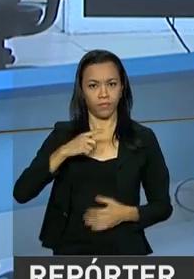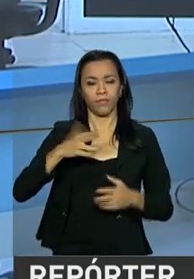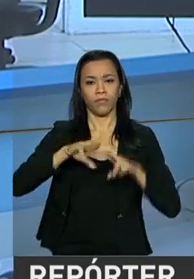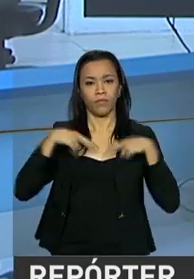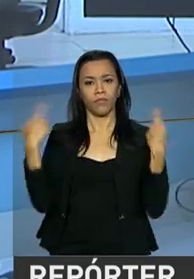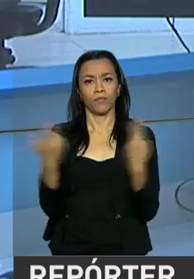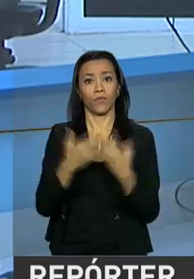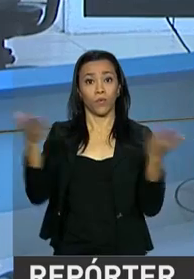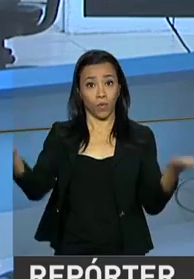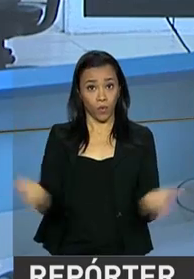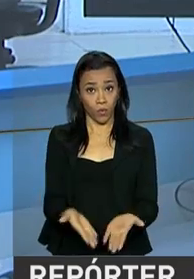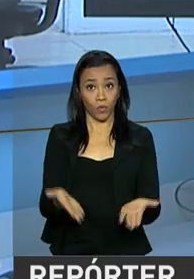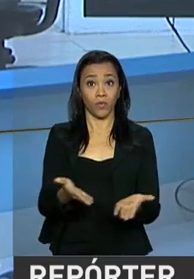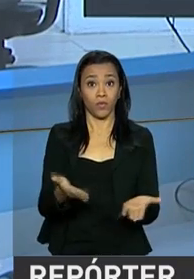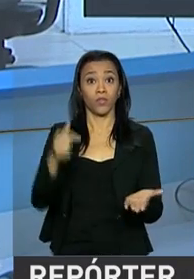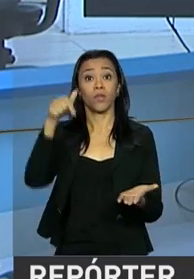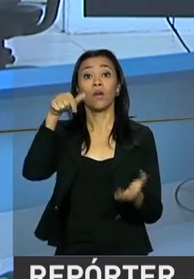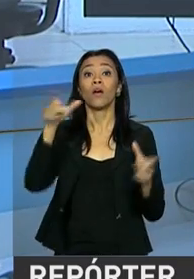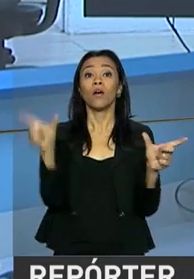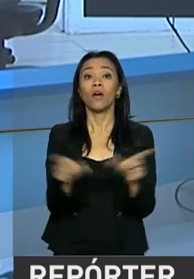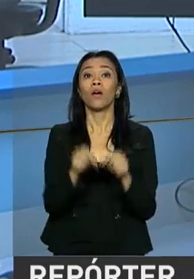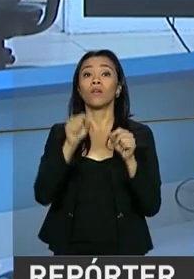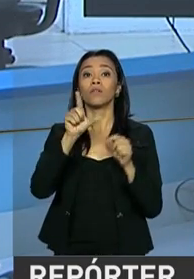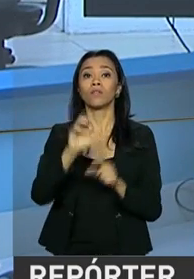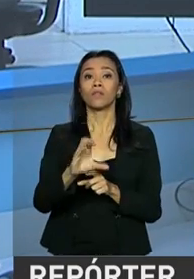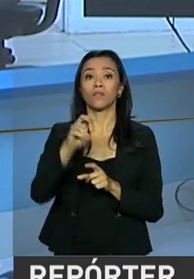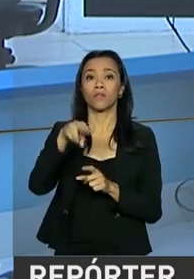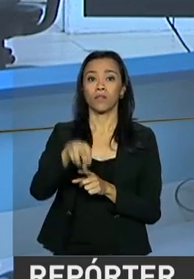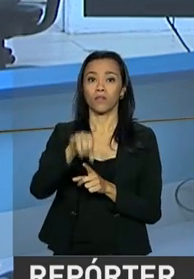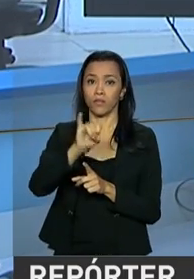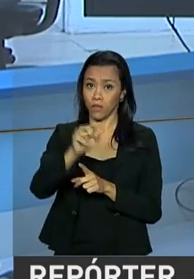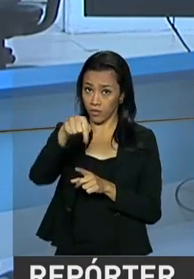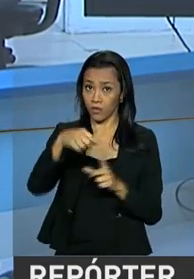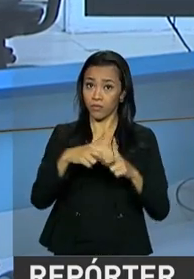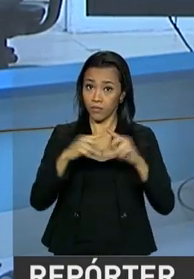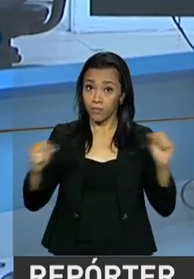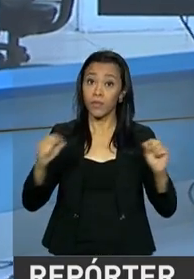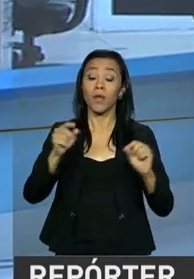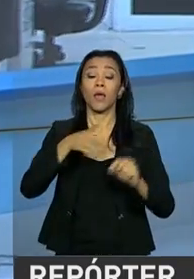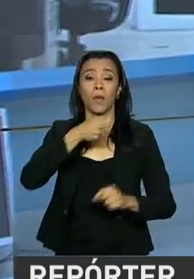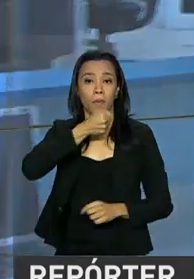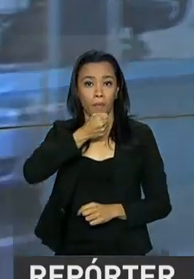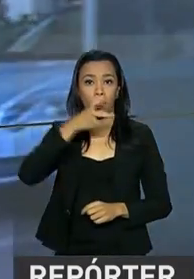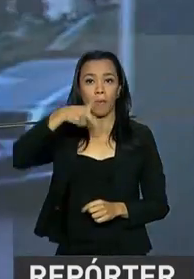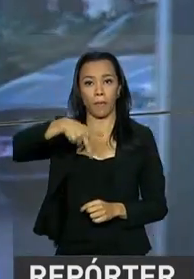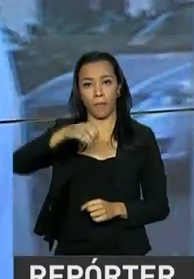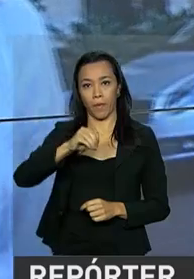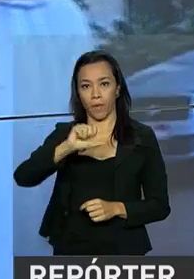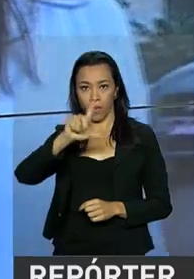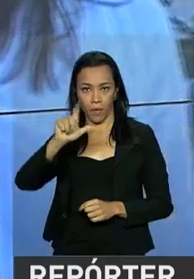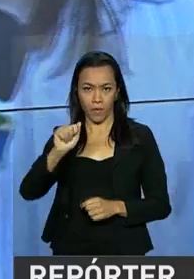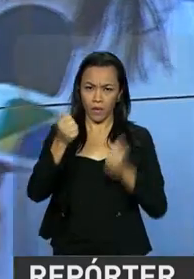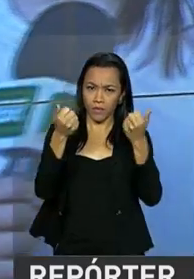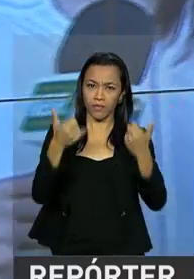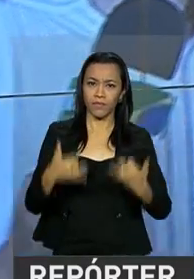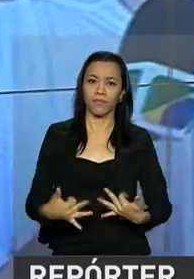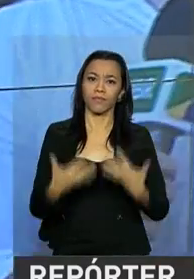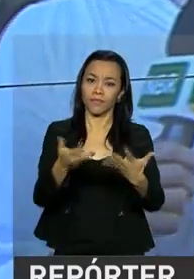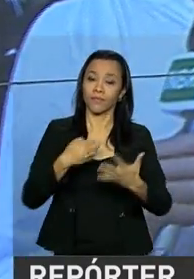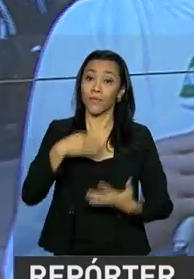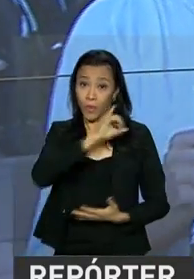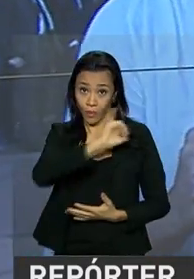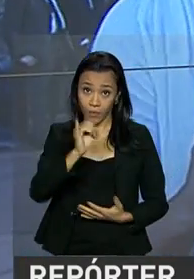empresários hoje na CNI a Confederação Nacional da Indústria aqui em Brasília Paula deor está lá e traz os detalhes pra gente